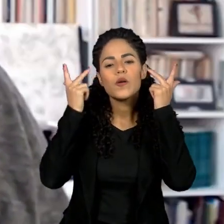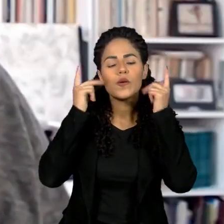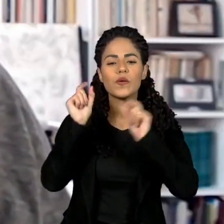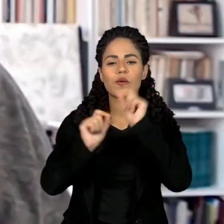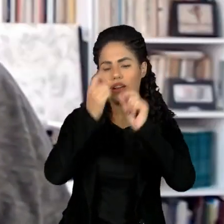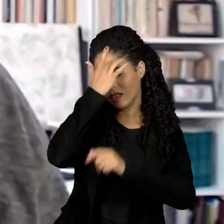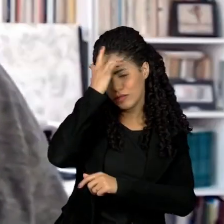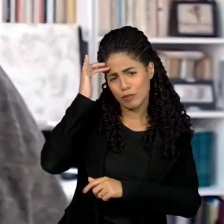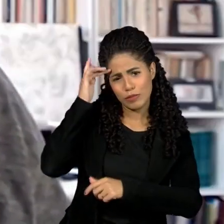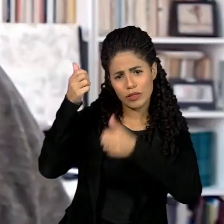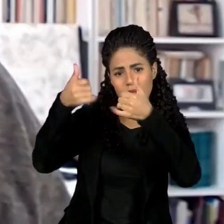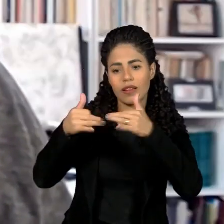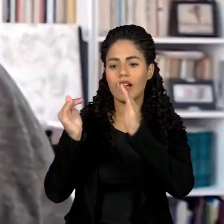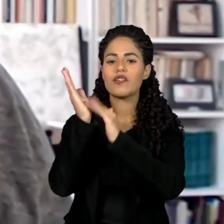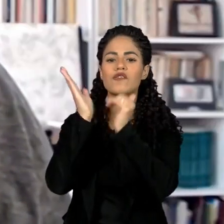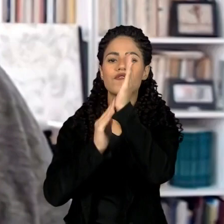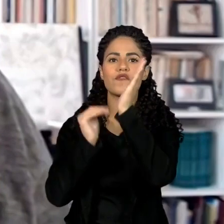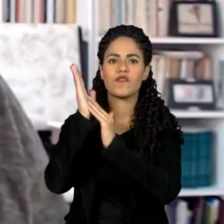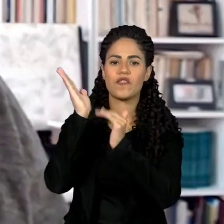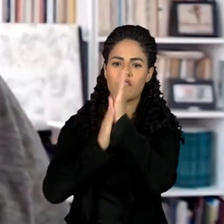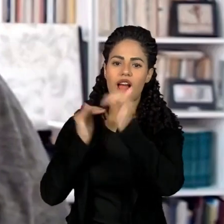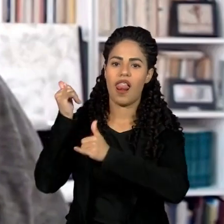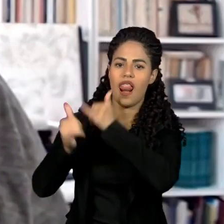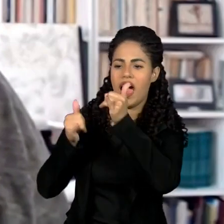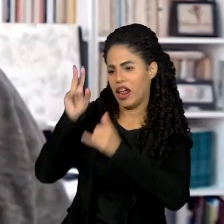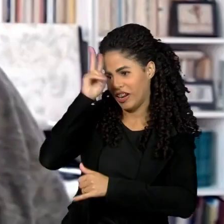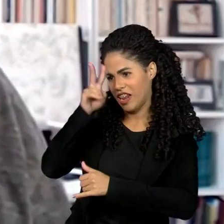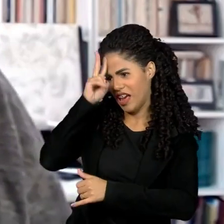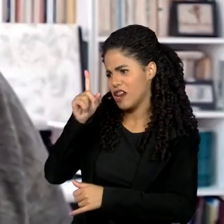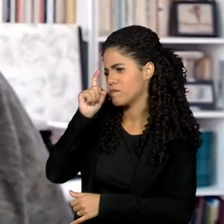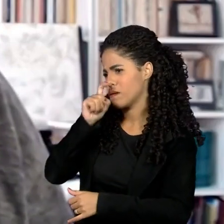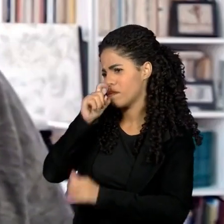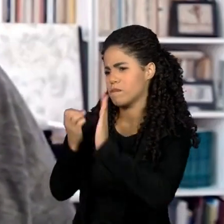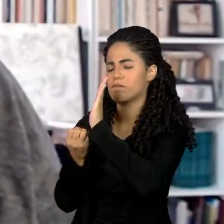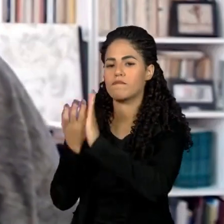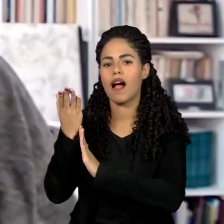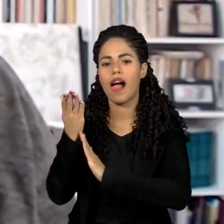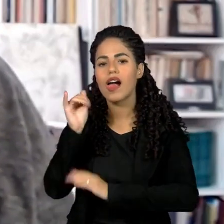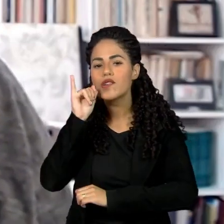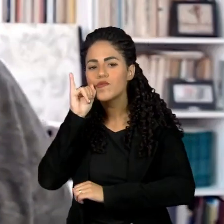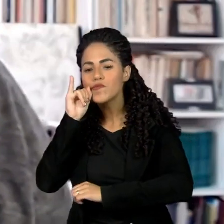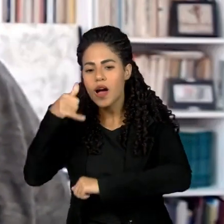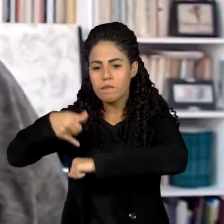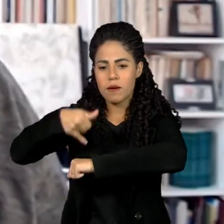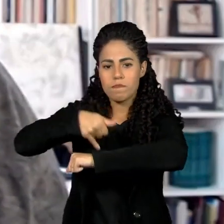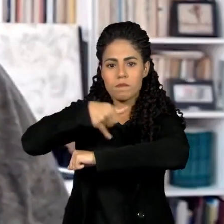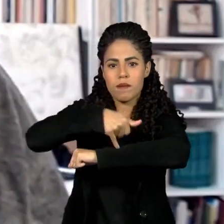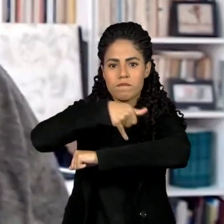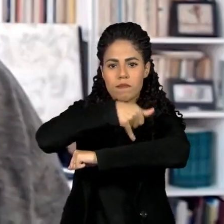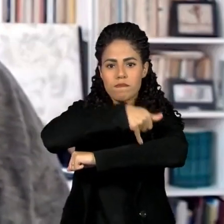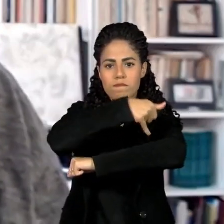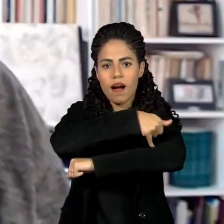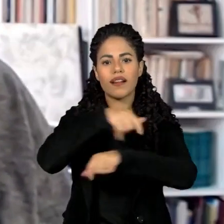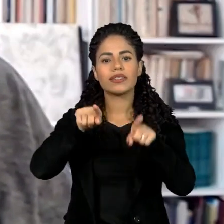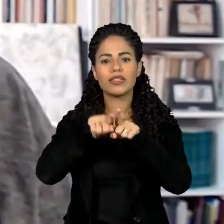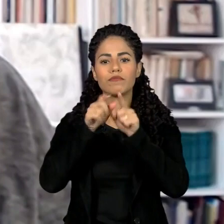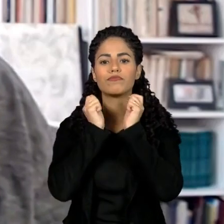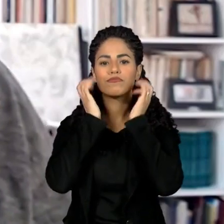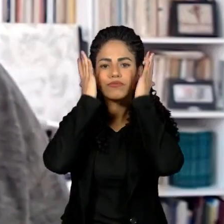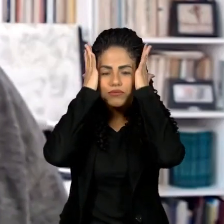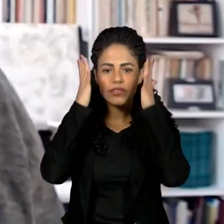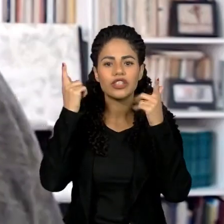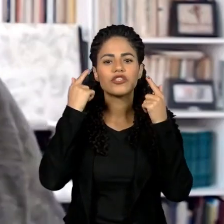vão falar que folclore é sinônimo de mitos e lendas, né? Sempre vão lembrar de Saci, de Curupira. E o que eu gosto de lembrar para as pessoas é que